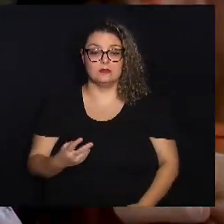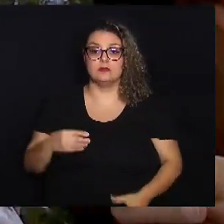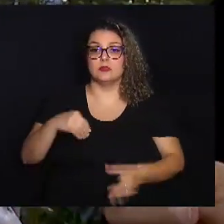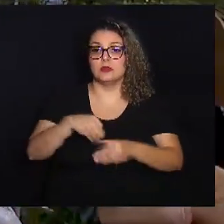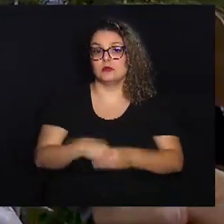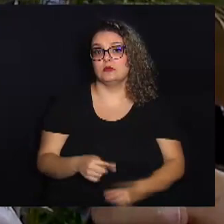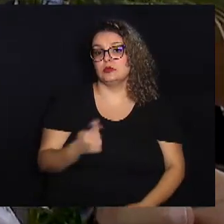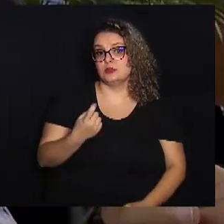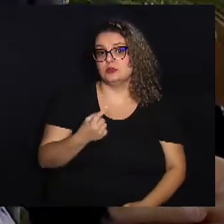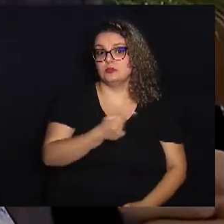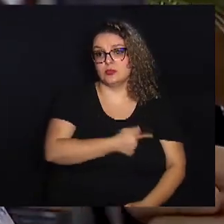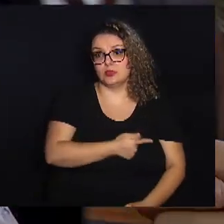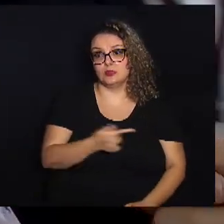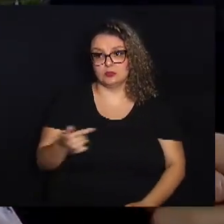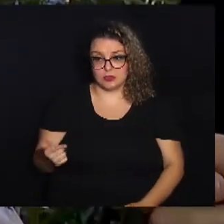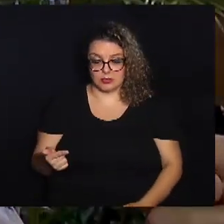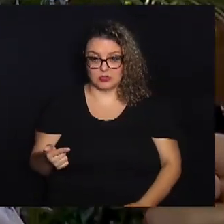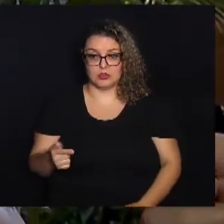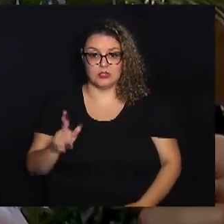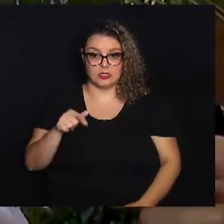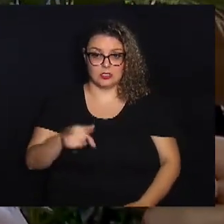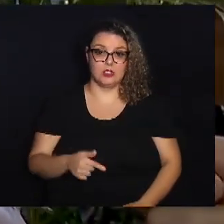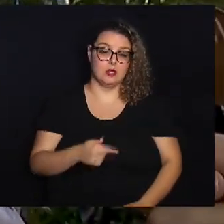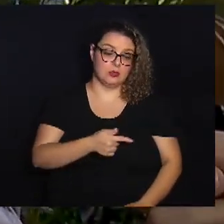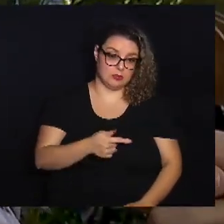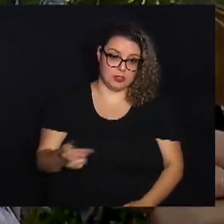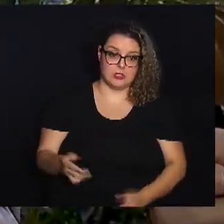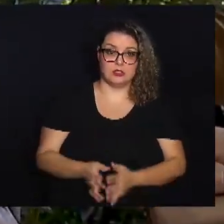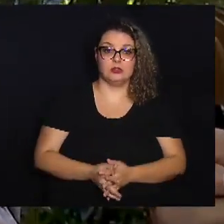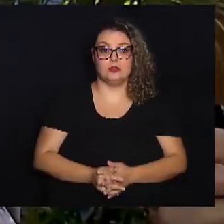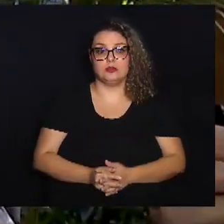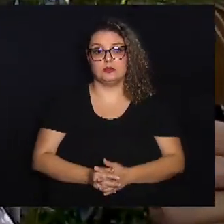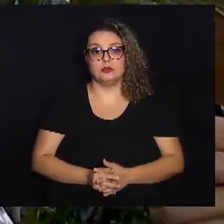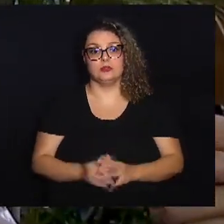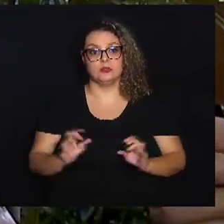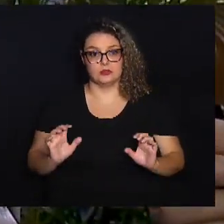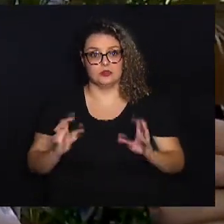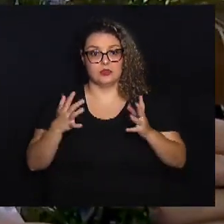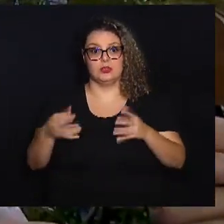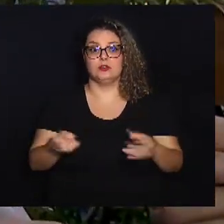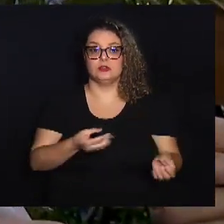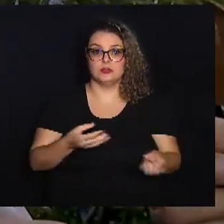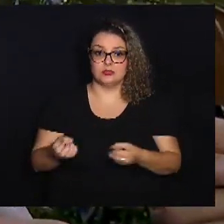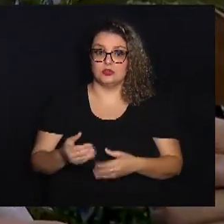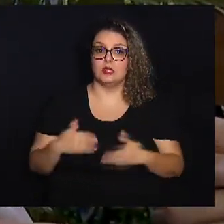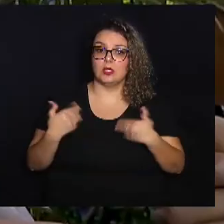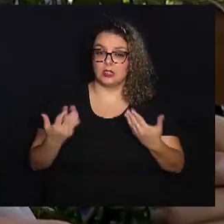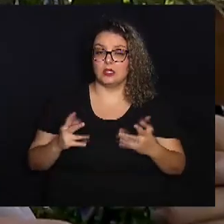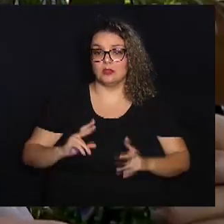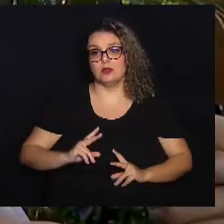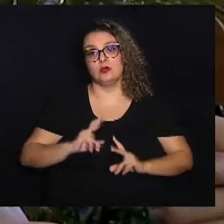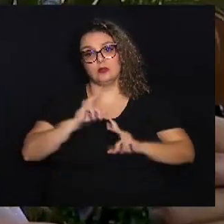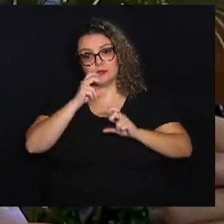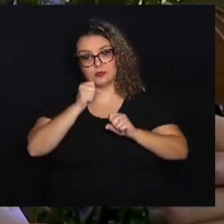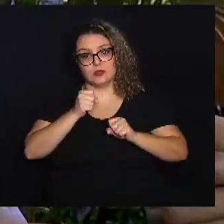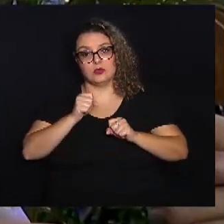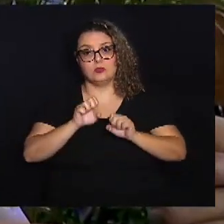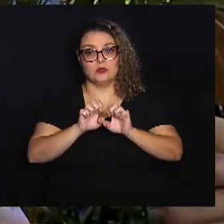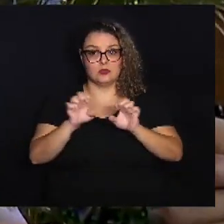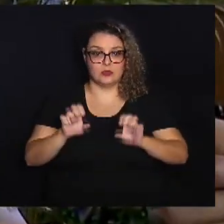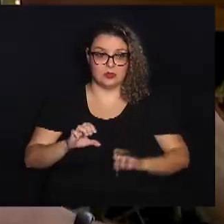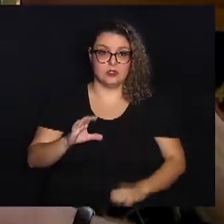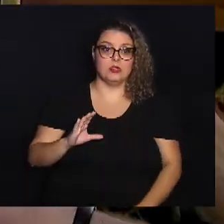única semana, que é uma semana de eventos de inovação. Então, daí fortalecendo esse ecossistema da